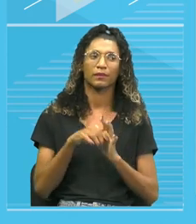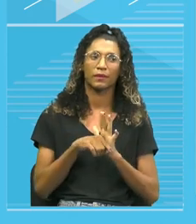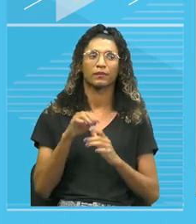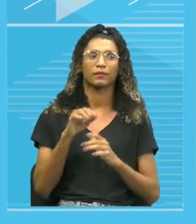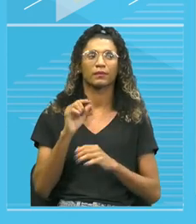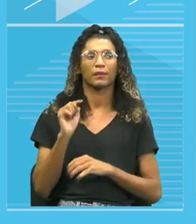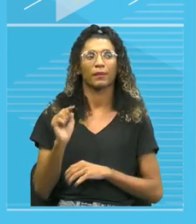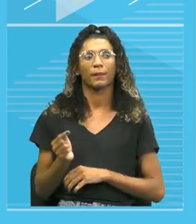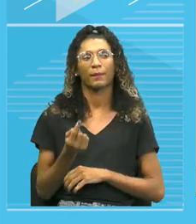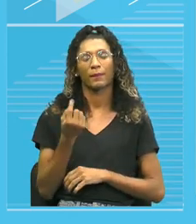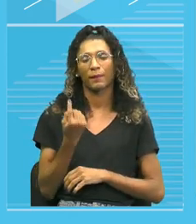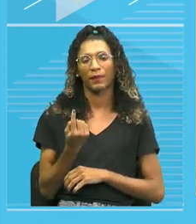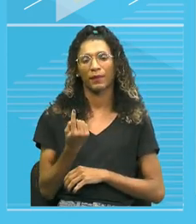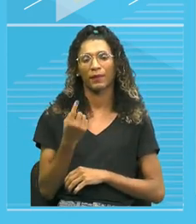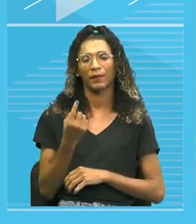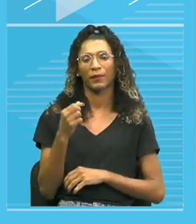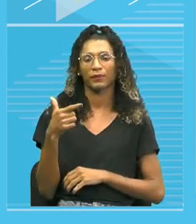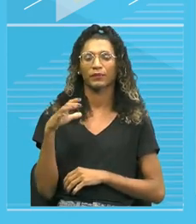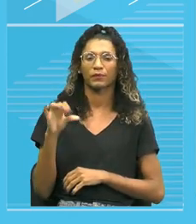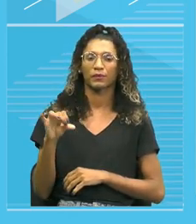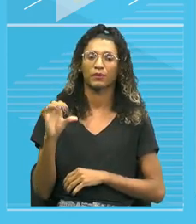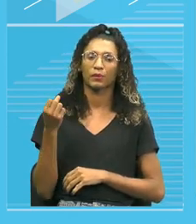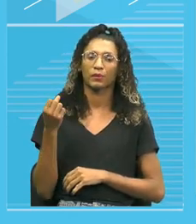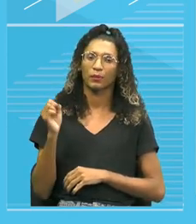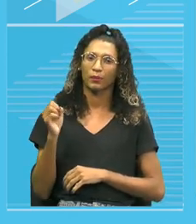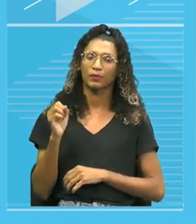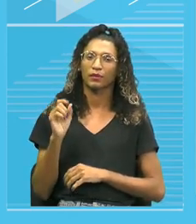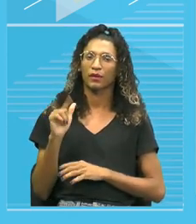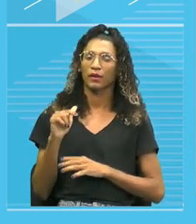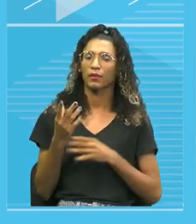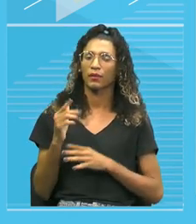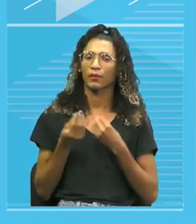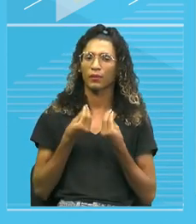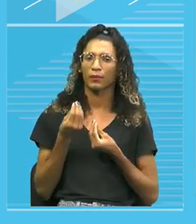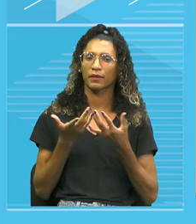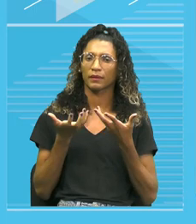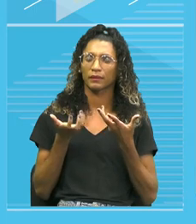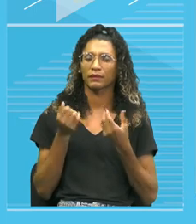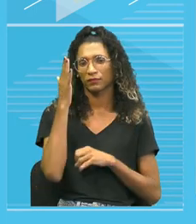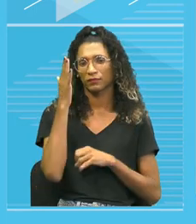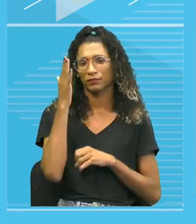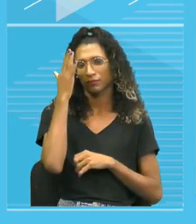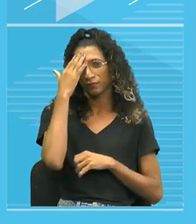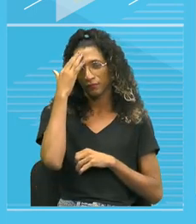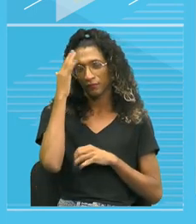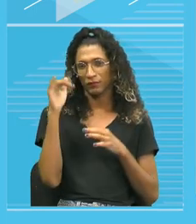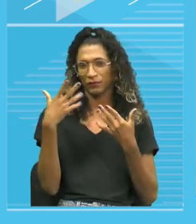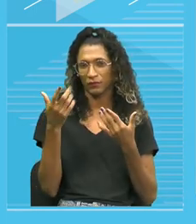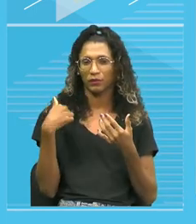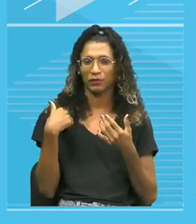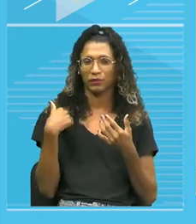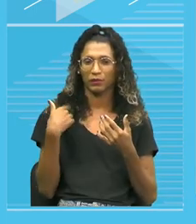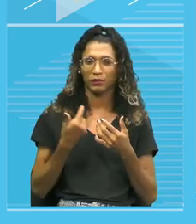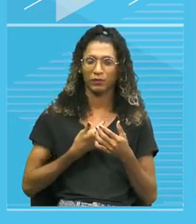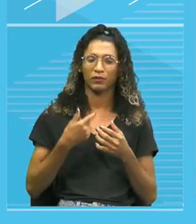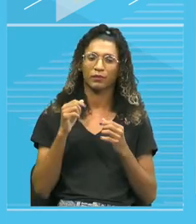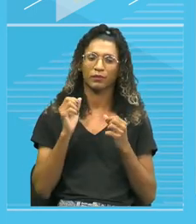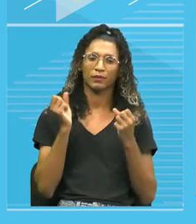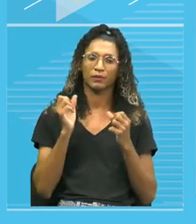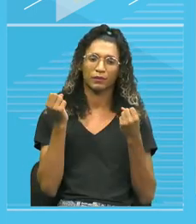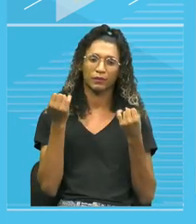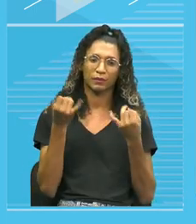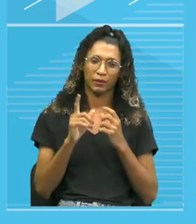é igual a entalpia do acetileno é o que ele quer saber então nós vamos colocar entalpia dos produtos aqui